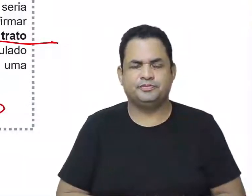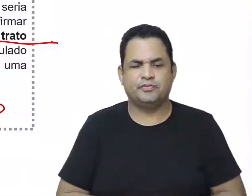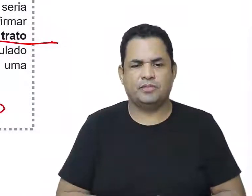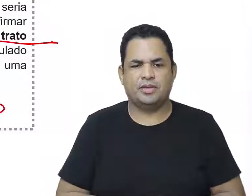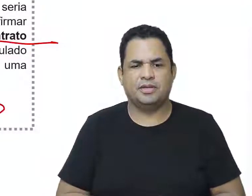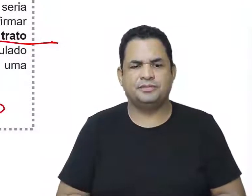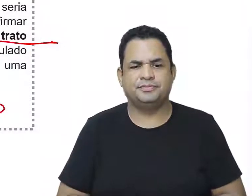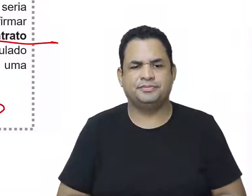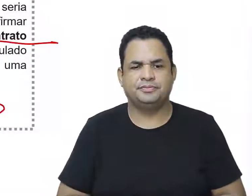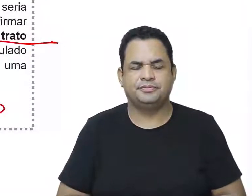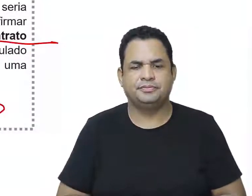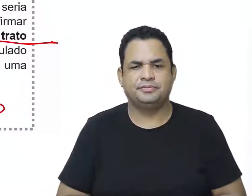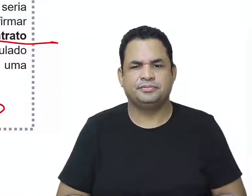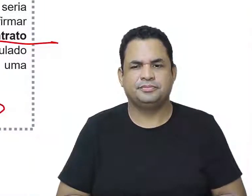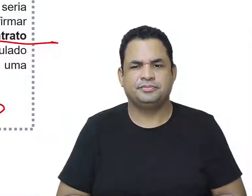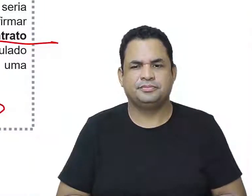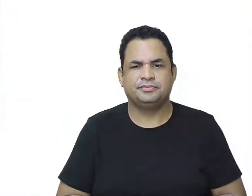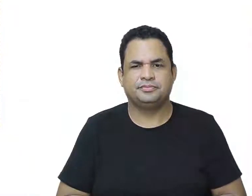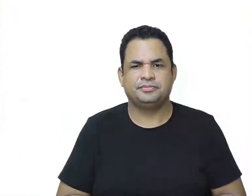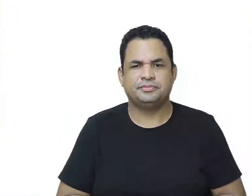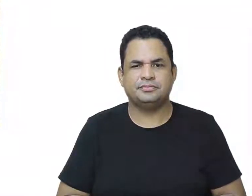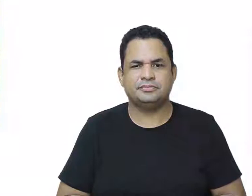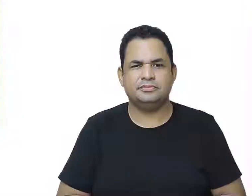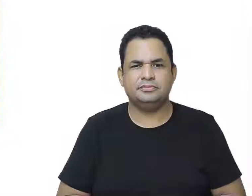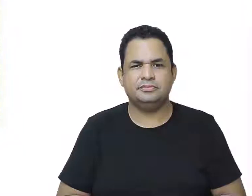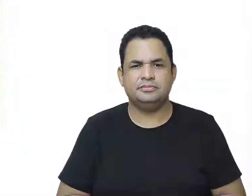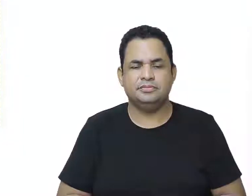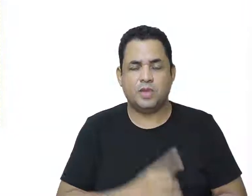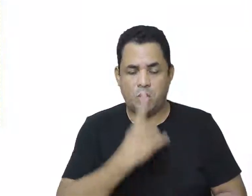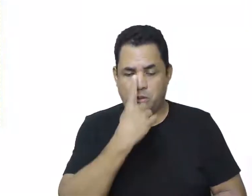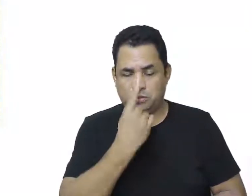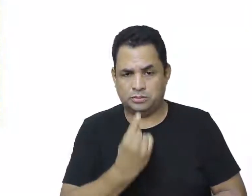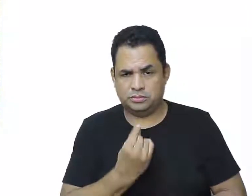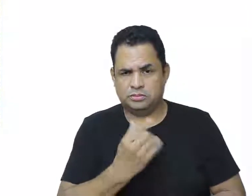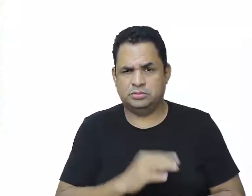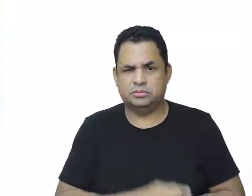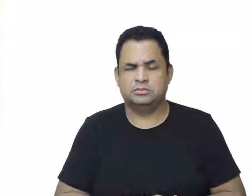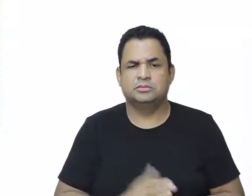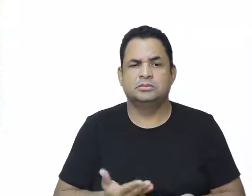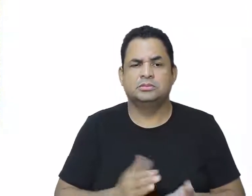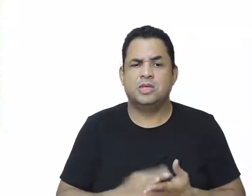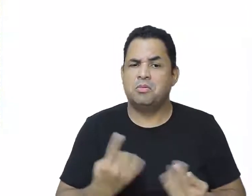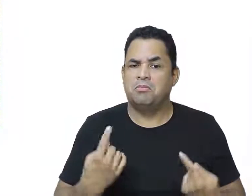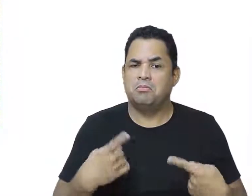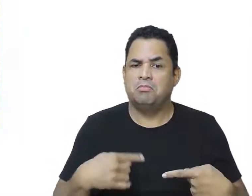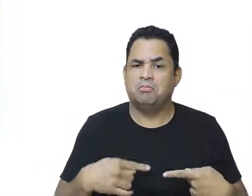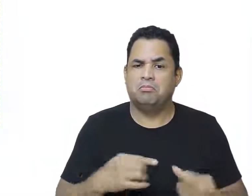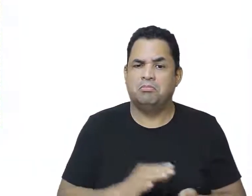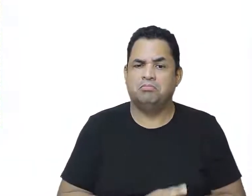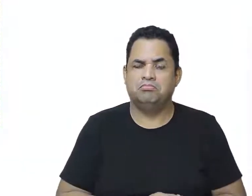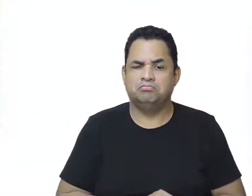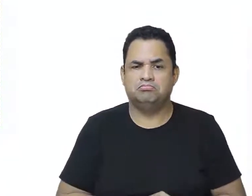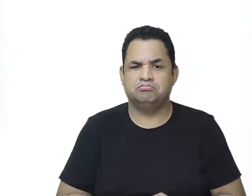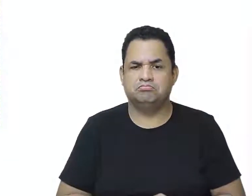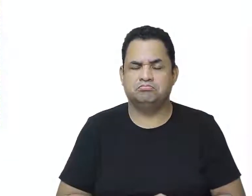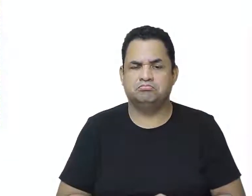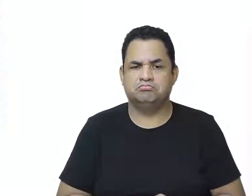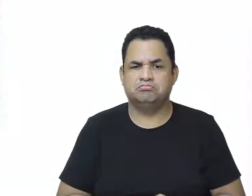de hoje, seria uma guerra civil, né, pessoal? O John Locke já é o contrário ao pensamento